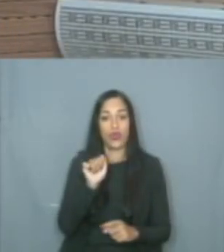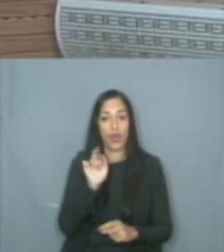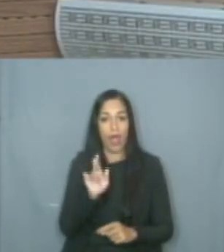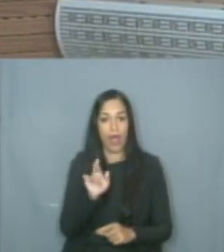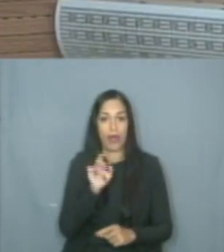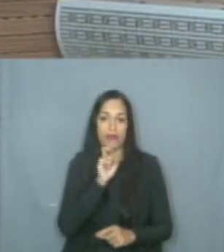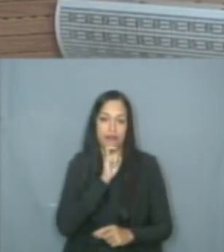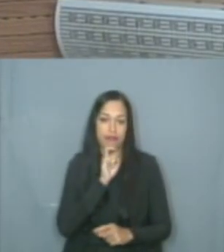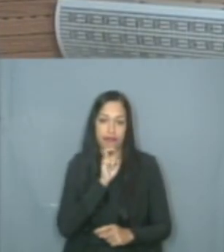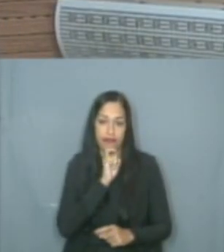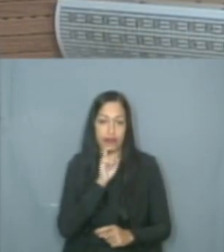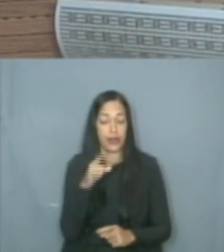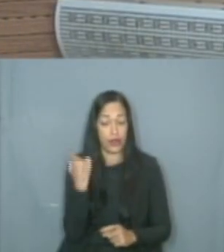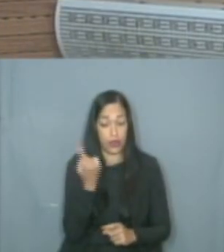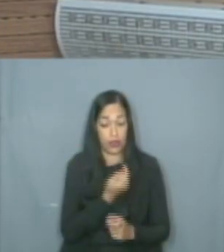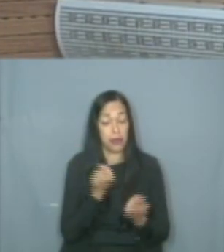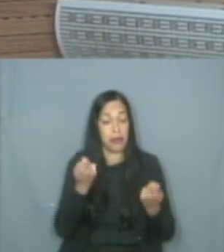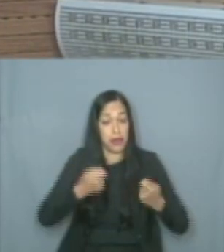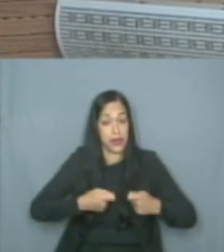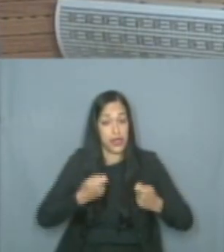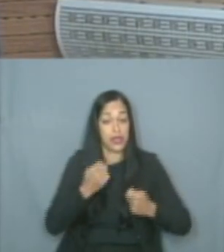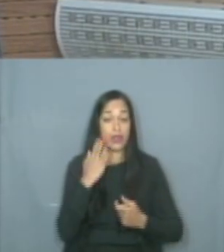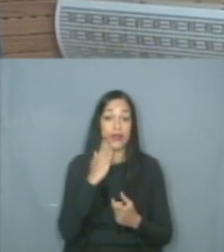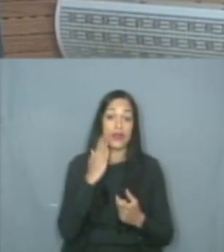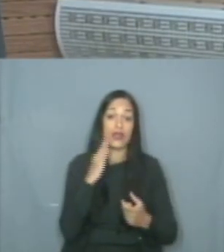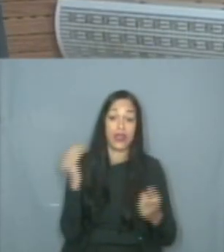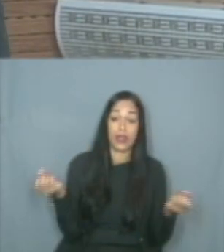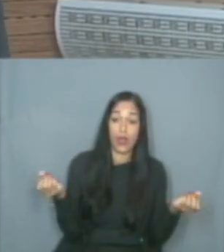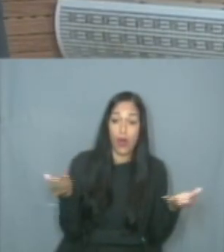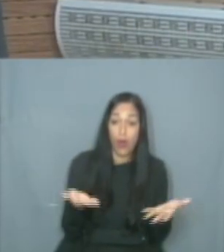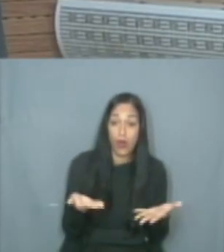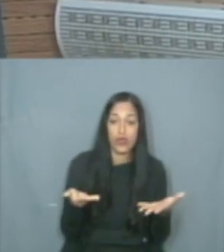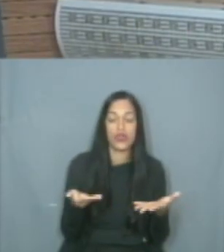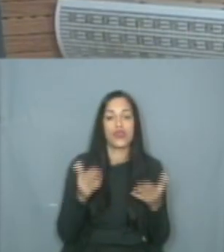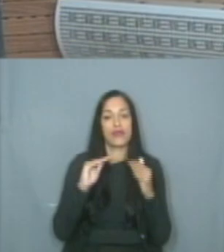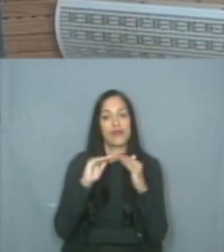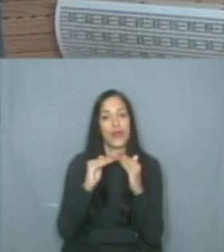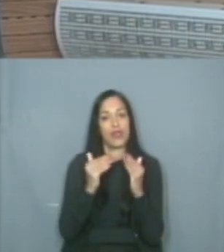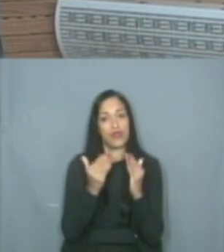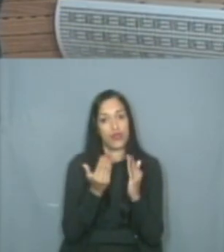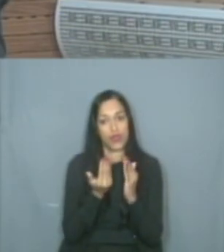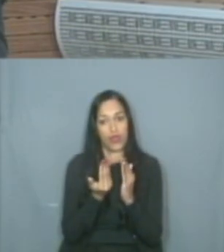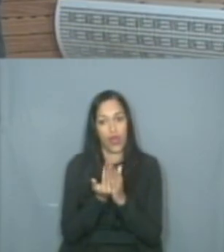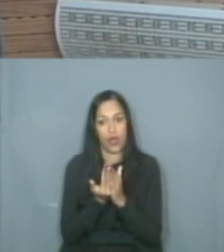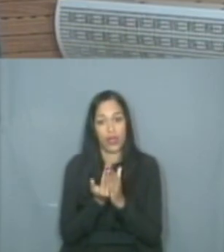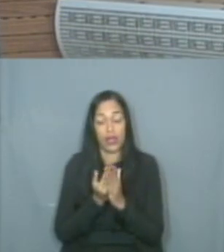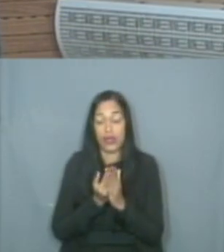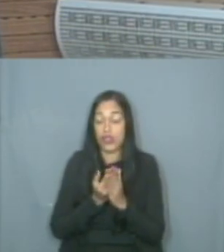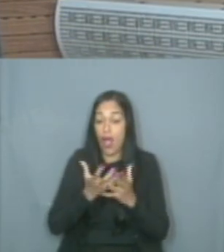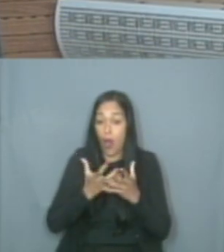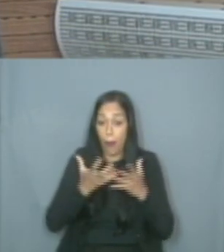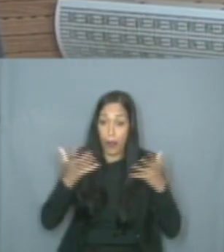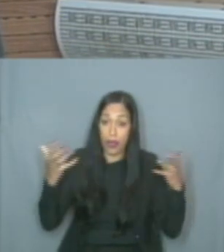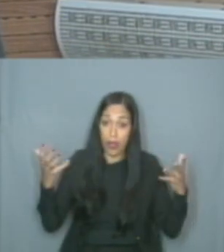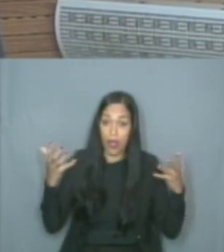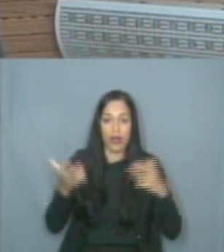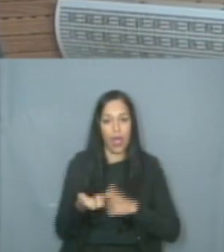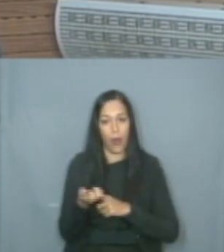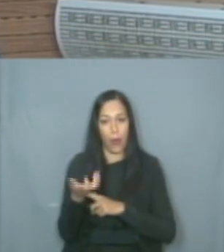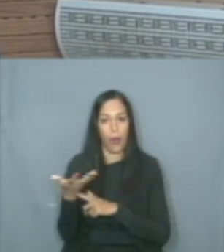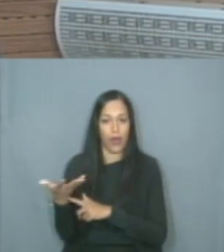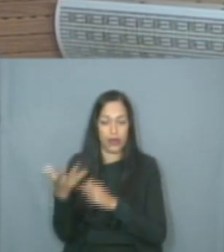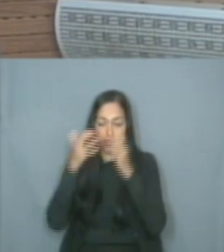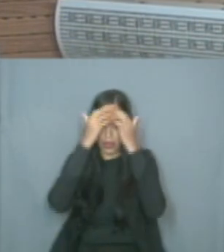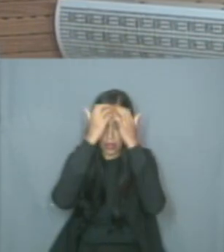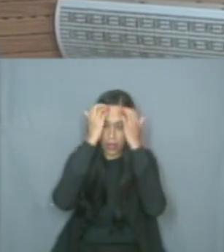ar-condicionados. A gente precisa reconhecer aqui que a nossa rede hoje, ela é uma rede que triplicou, e quando se triplica uma